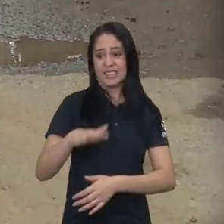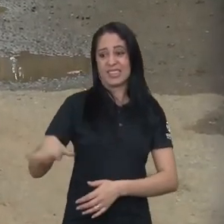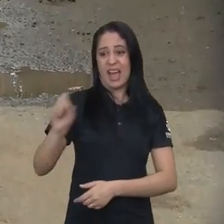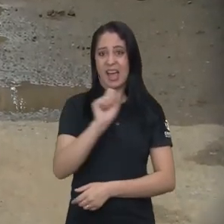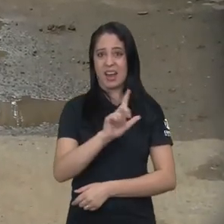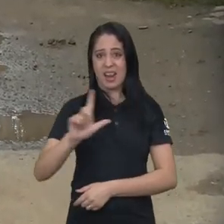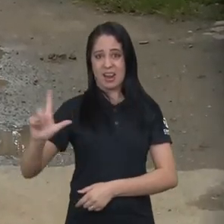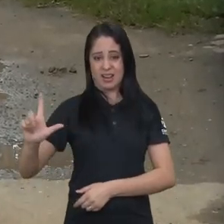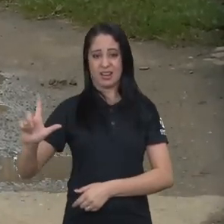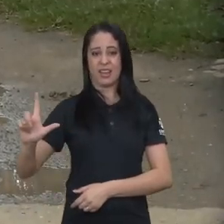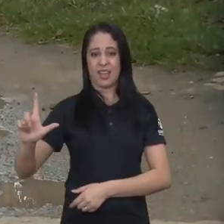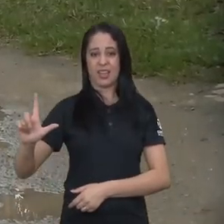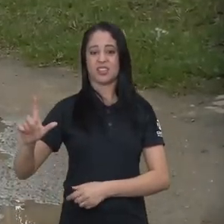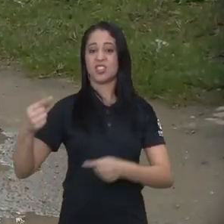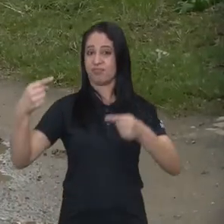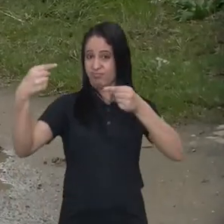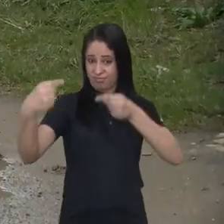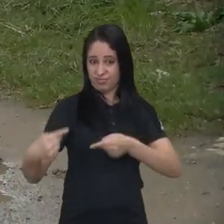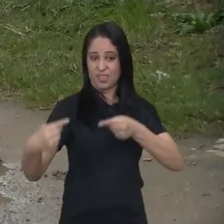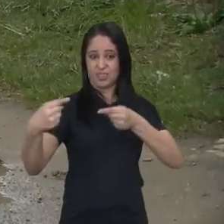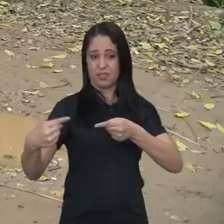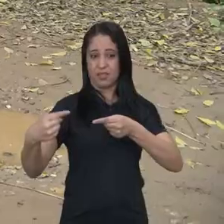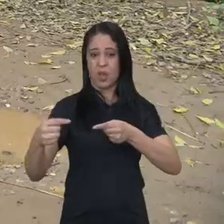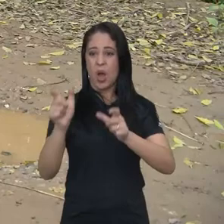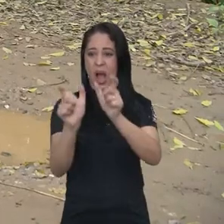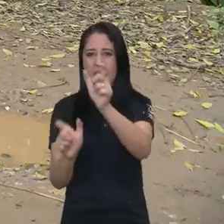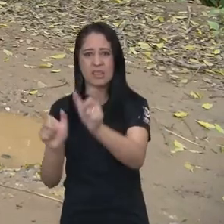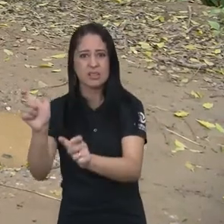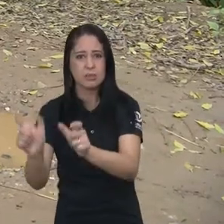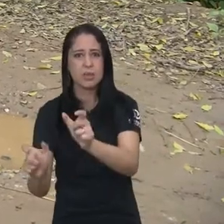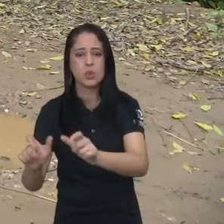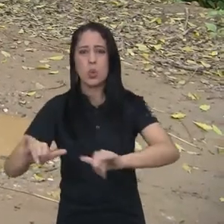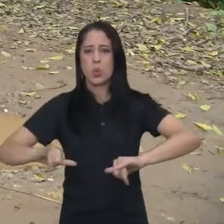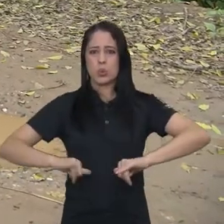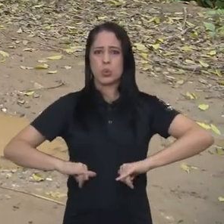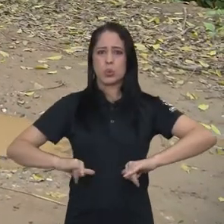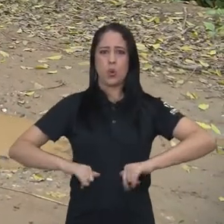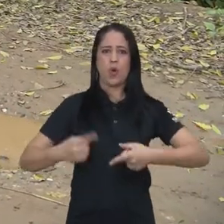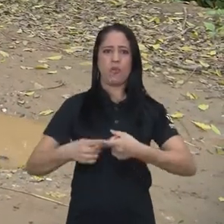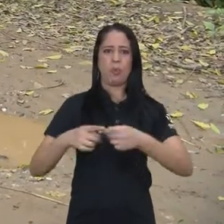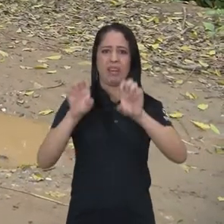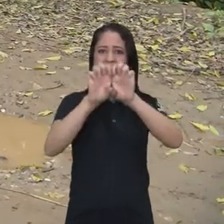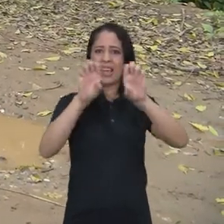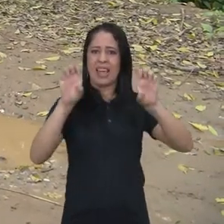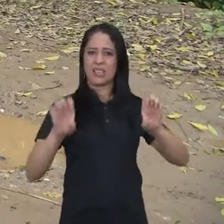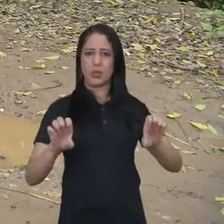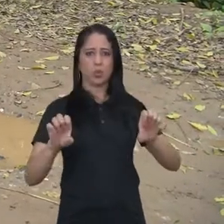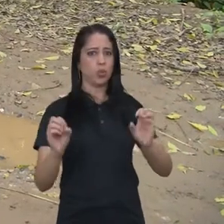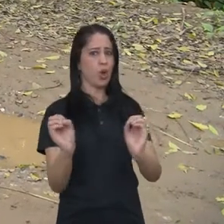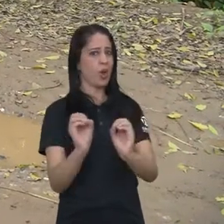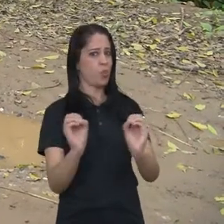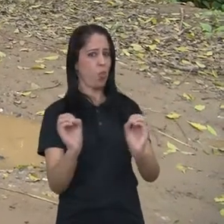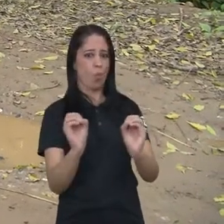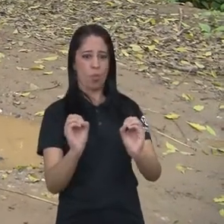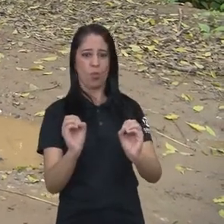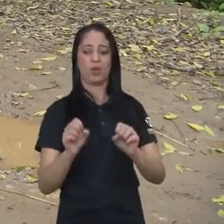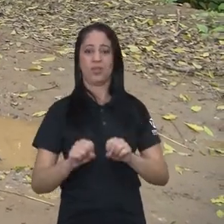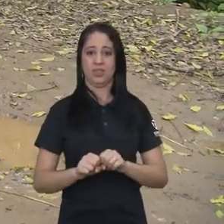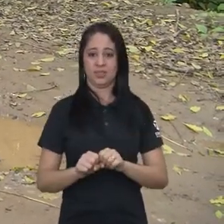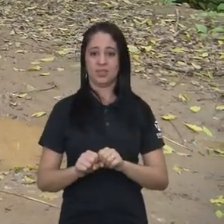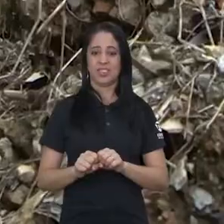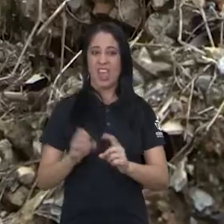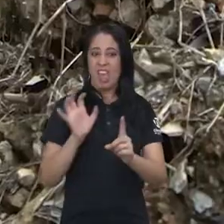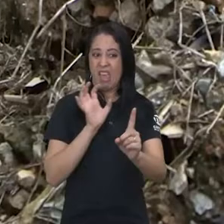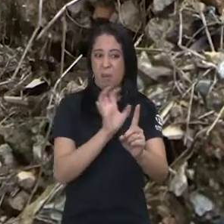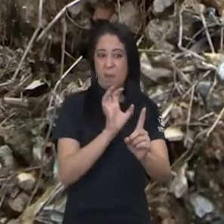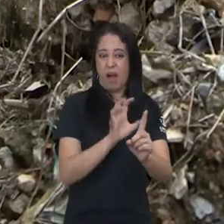região Leste de São José enfrenta desafios os moradores sofrem com a falta de infraestrutura um problema que afeta a